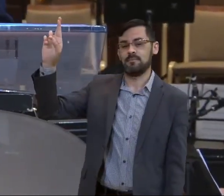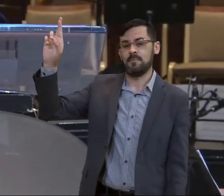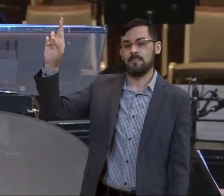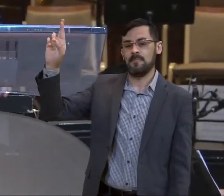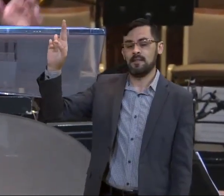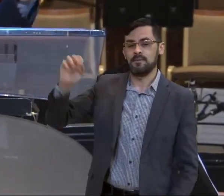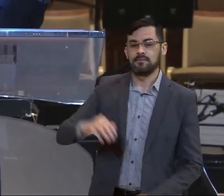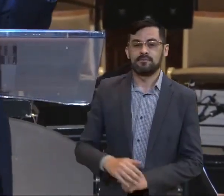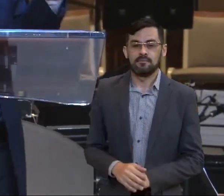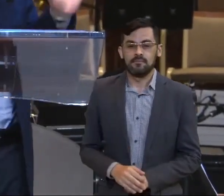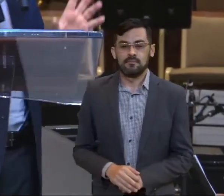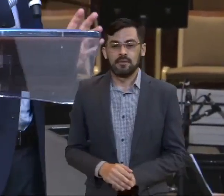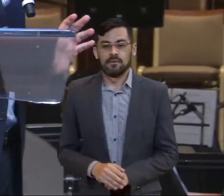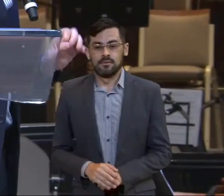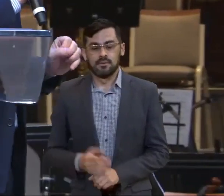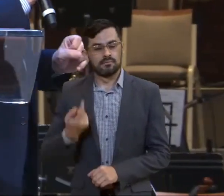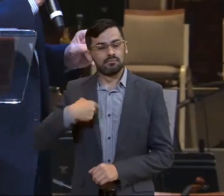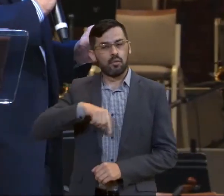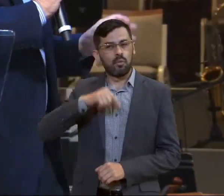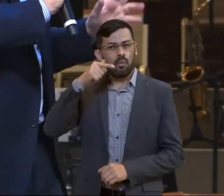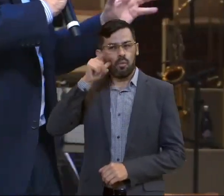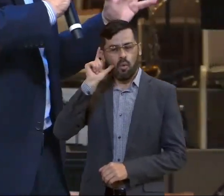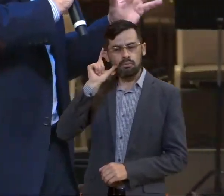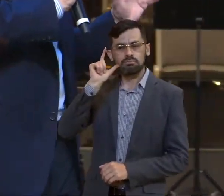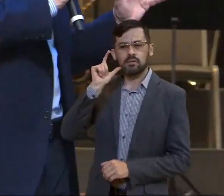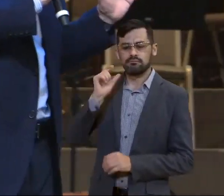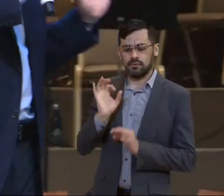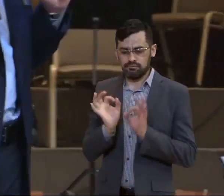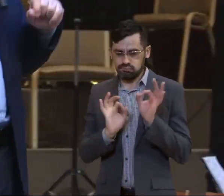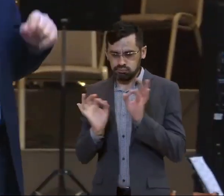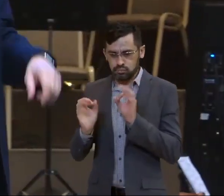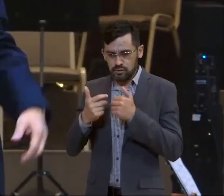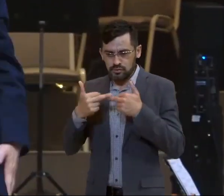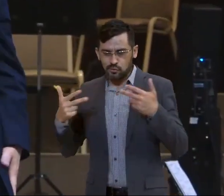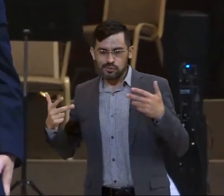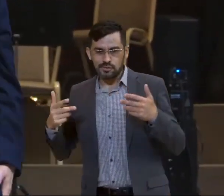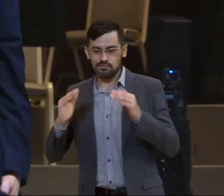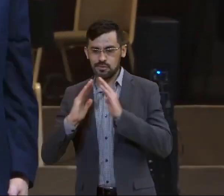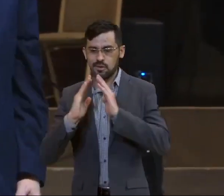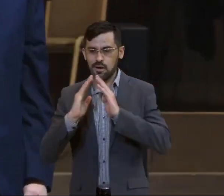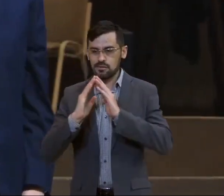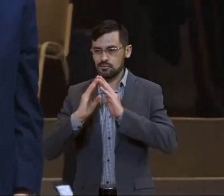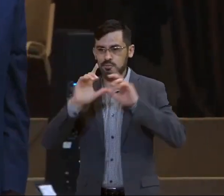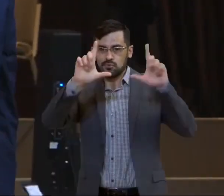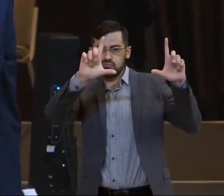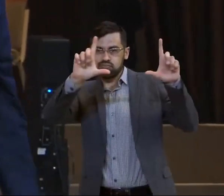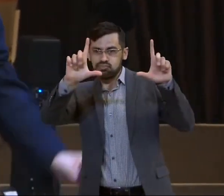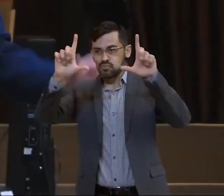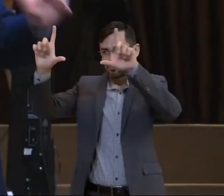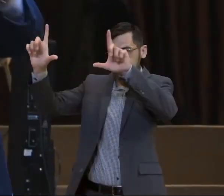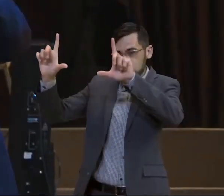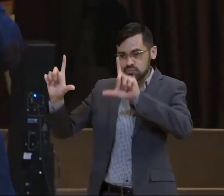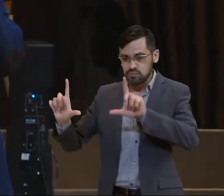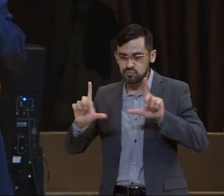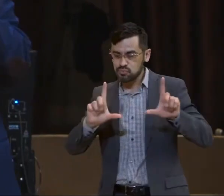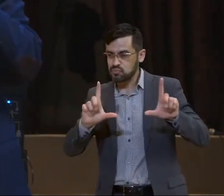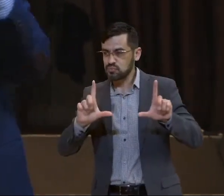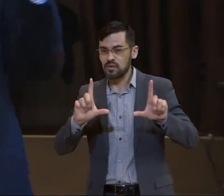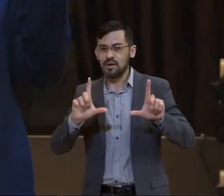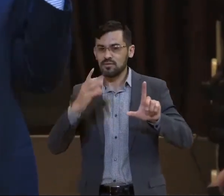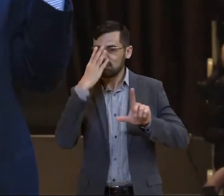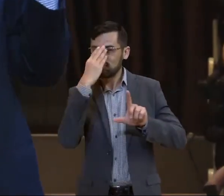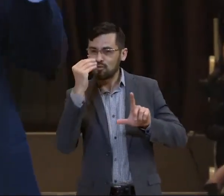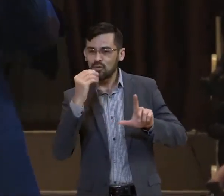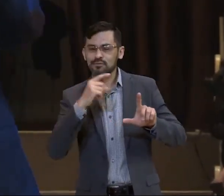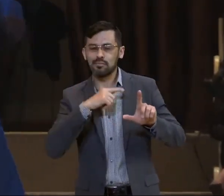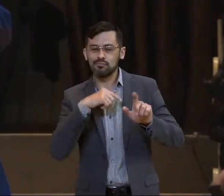Nós estávamos mexendo lá na minha casa ontem, e mexemos nos quadros, e vi alguns quadros ali